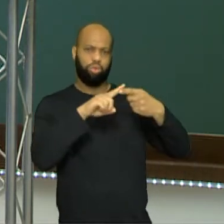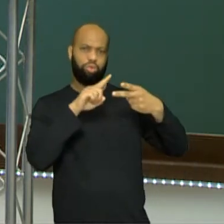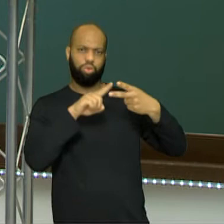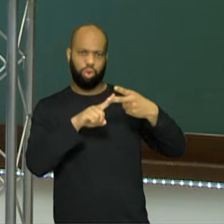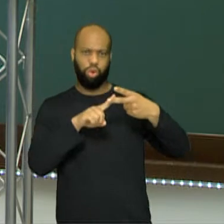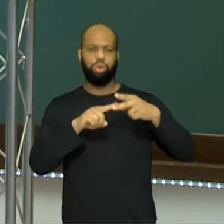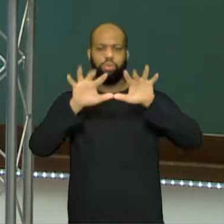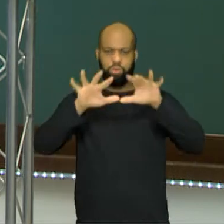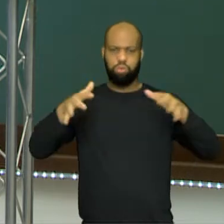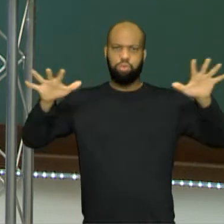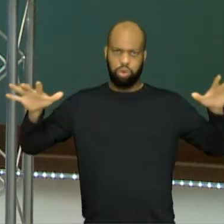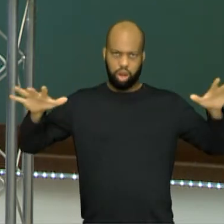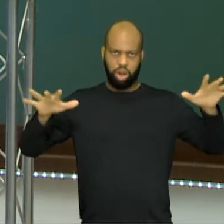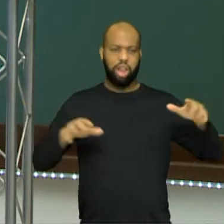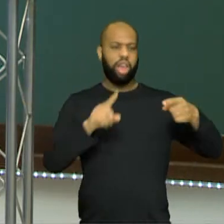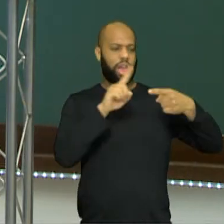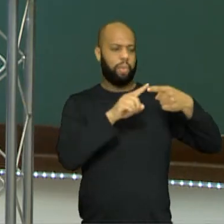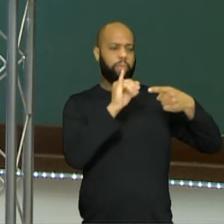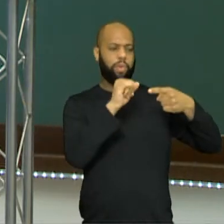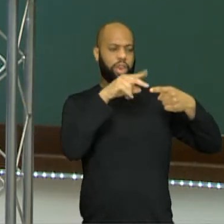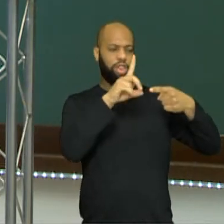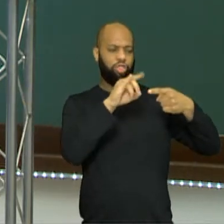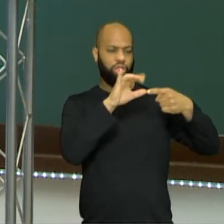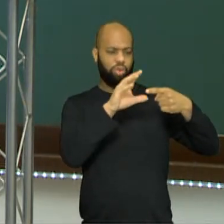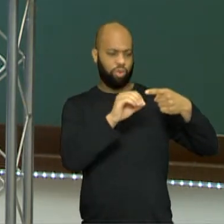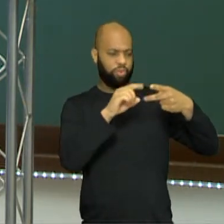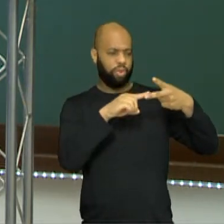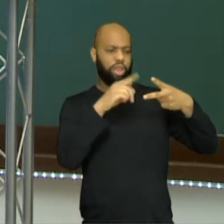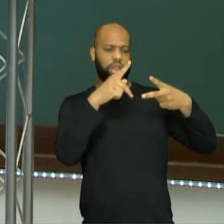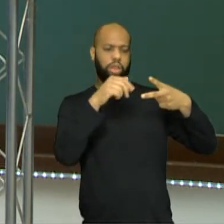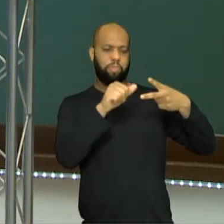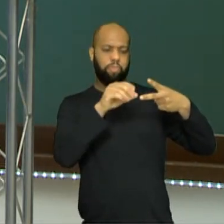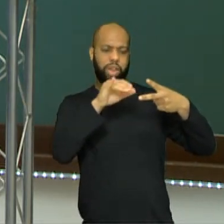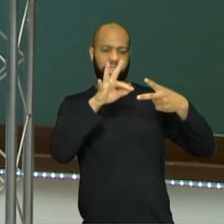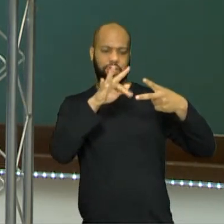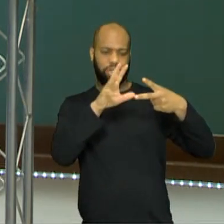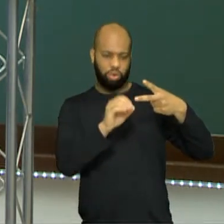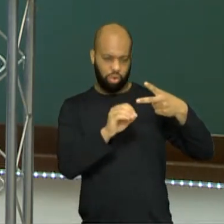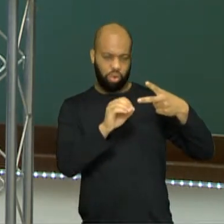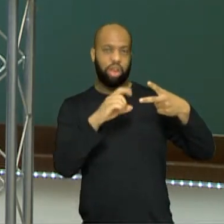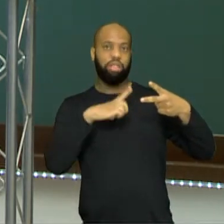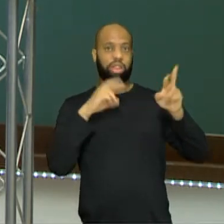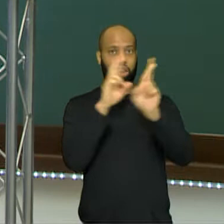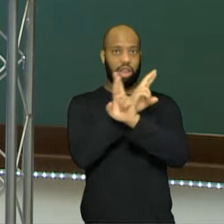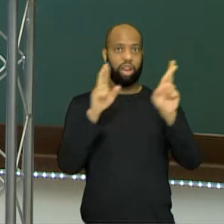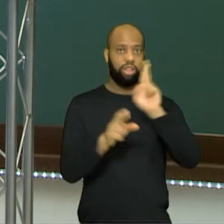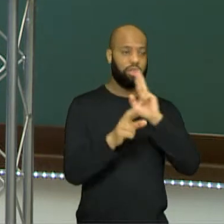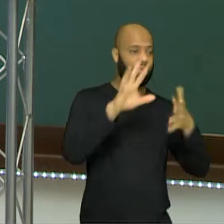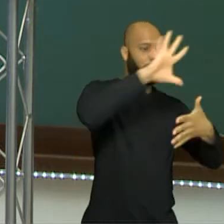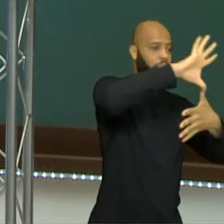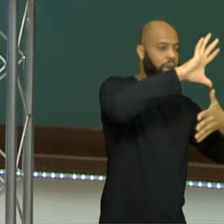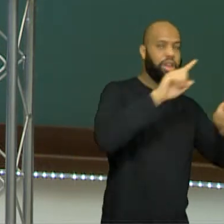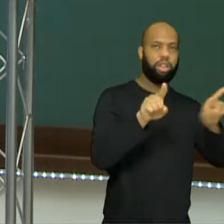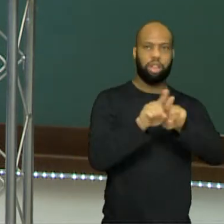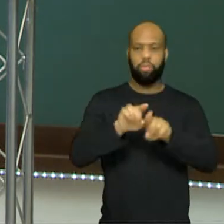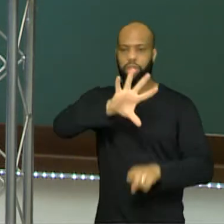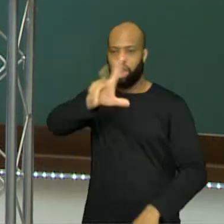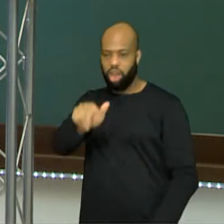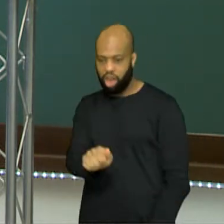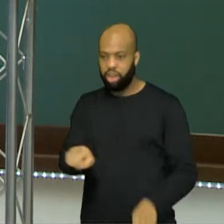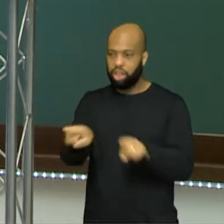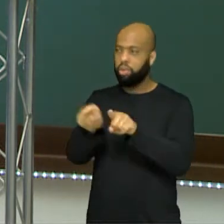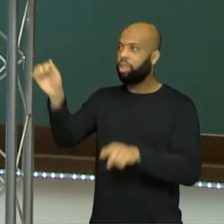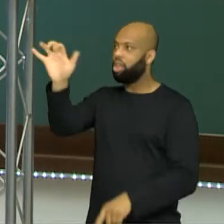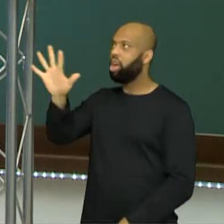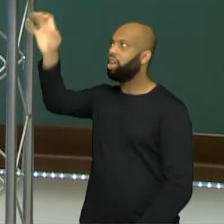Oceano Pacífico, abrangendo questões econômicas ligadas tanto à América, quanto à África, quanto à Ásia e ainda à